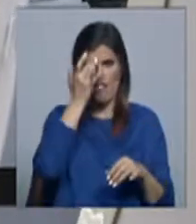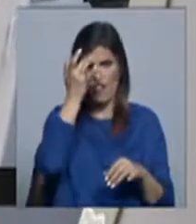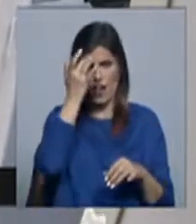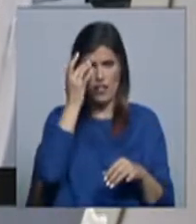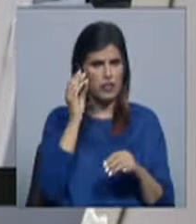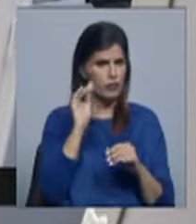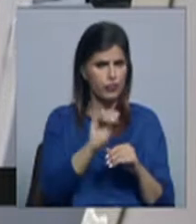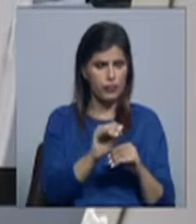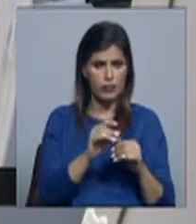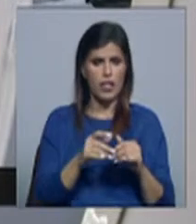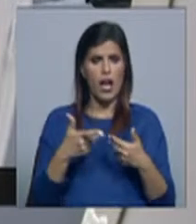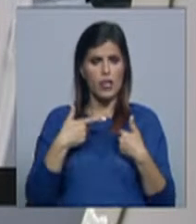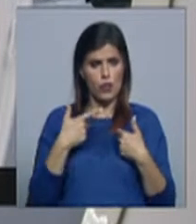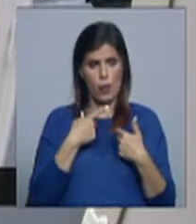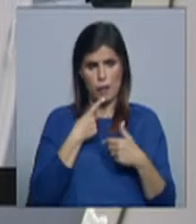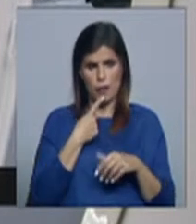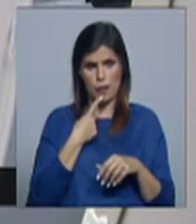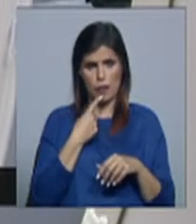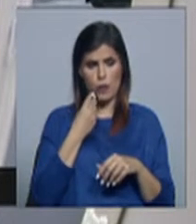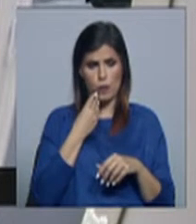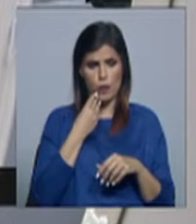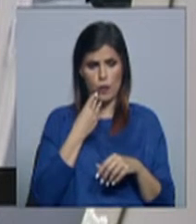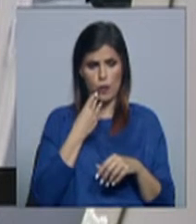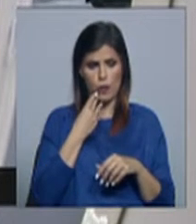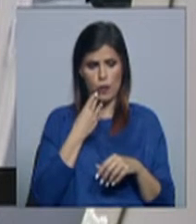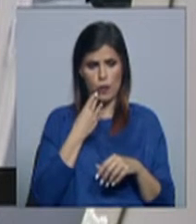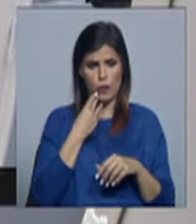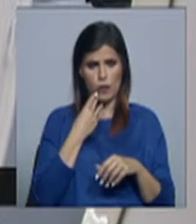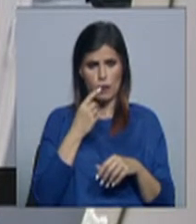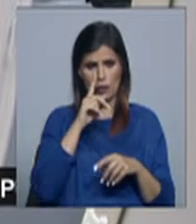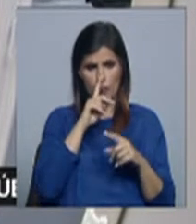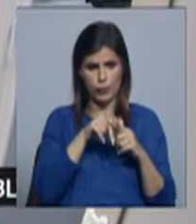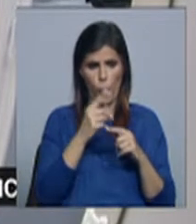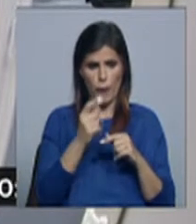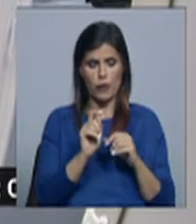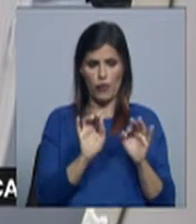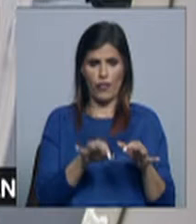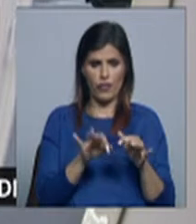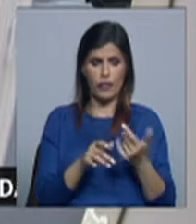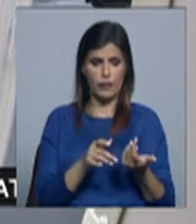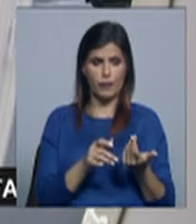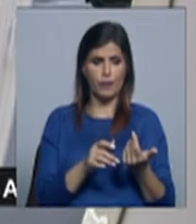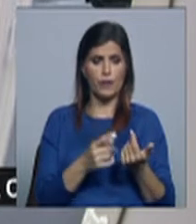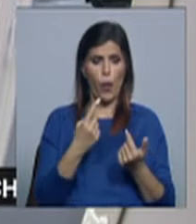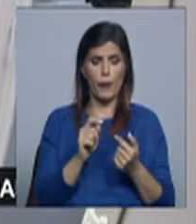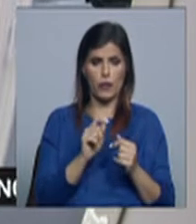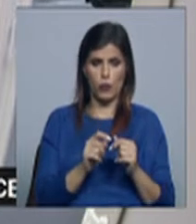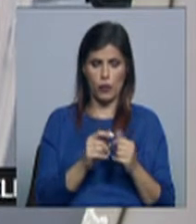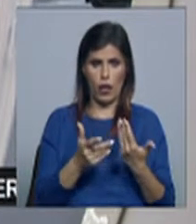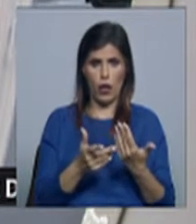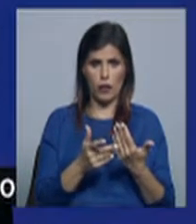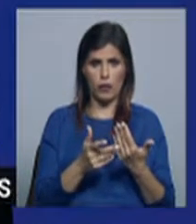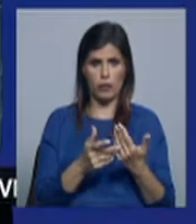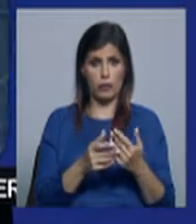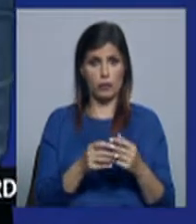colocar, ajuda-nos a perceber como Miguel, é que... temos agora um minuto para o tema final. Então, olha, para um minuto vamos, já que estamos aqui na Estação